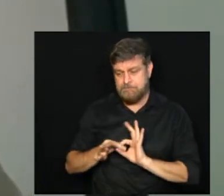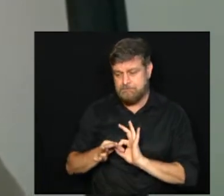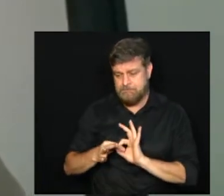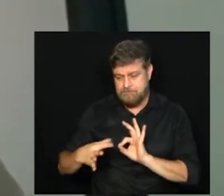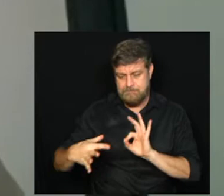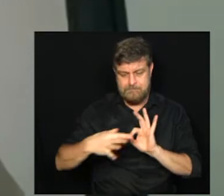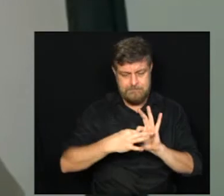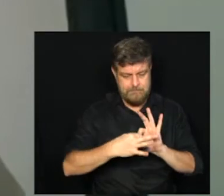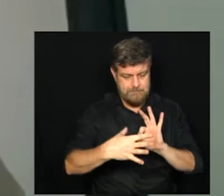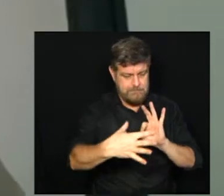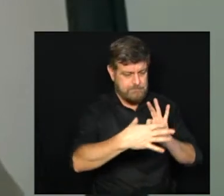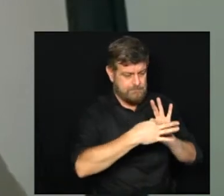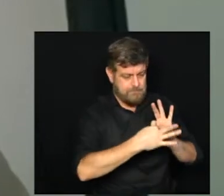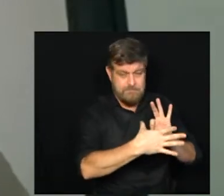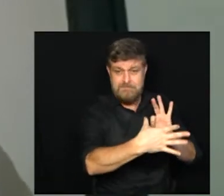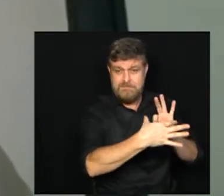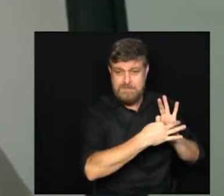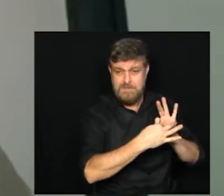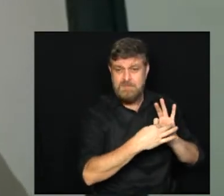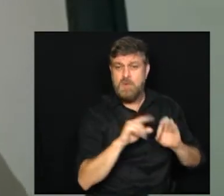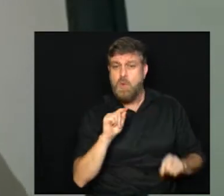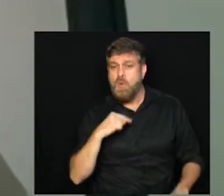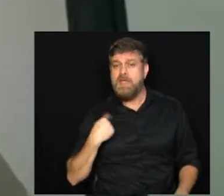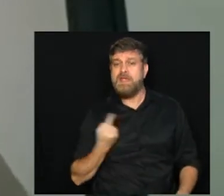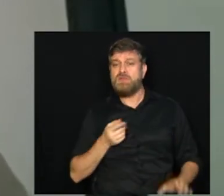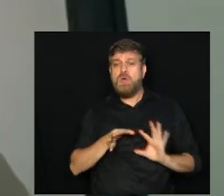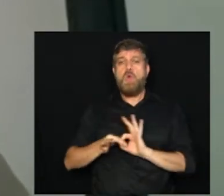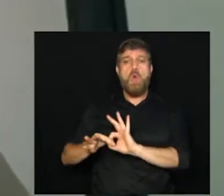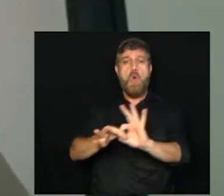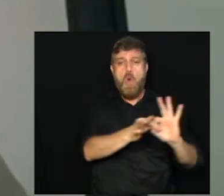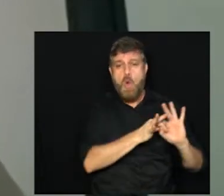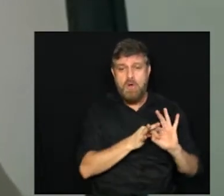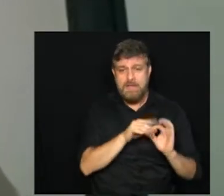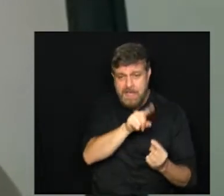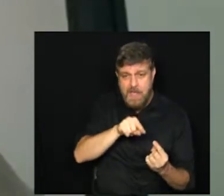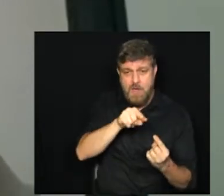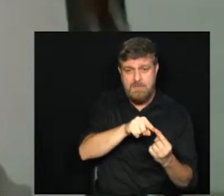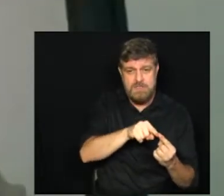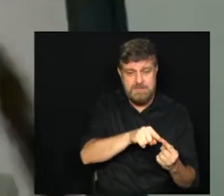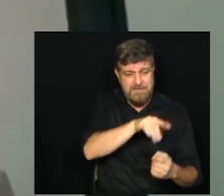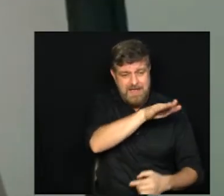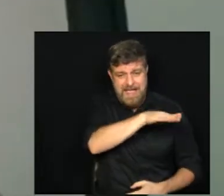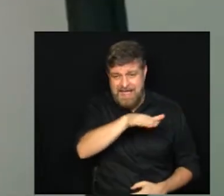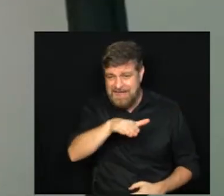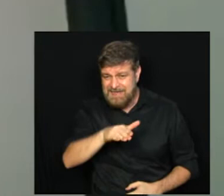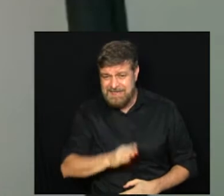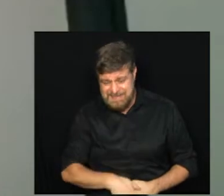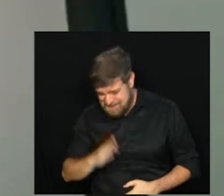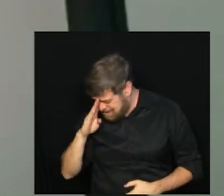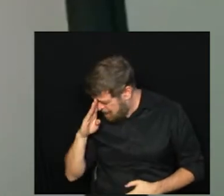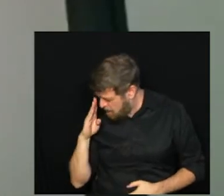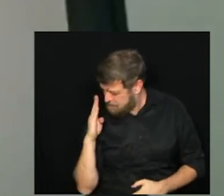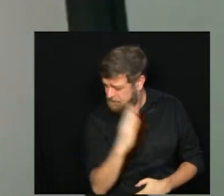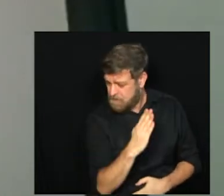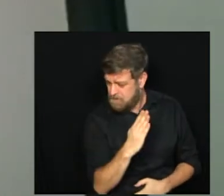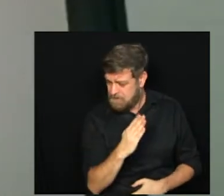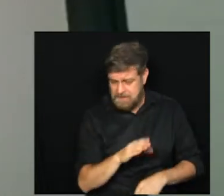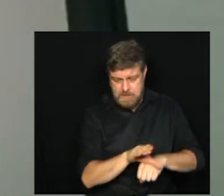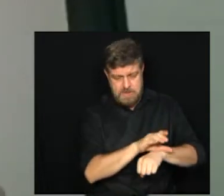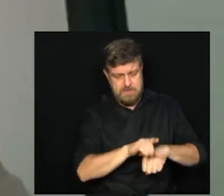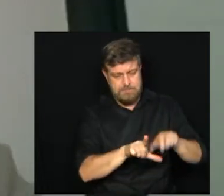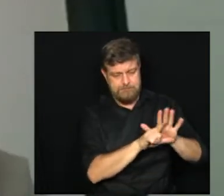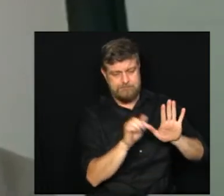eu tenho certeza que o que nos une hoje aqui é lutar para que essa prioridade absoluta que está na